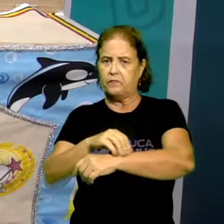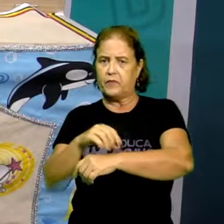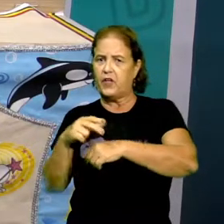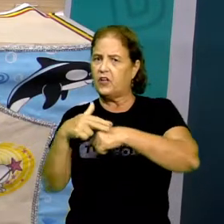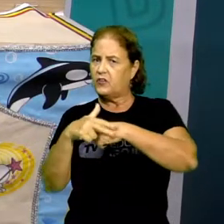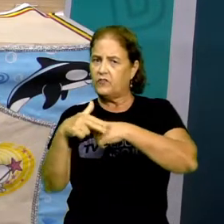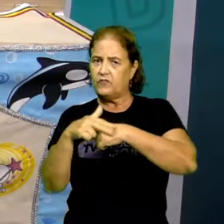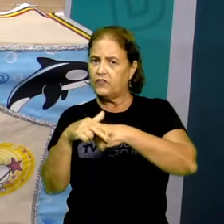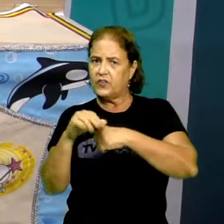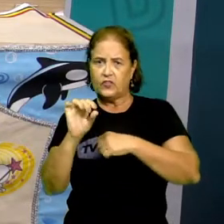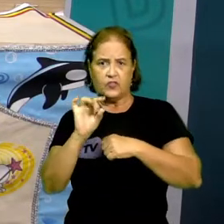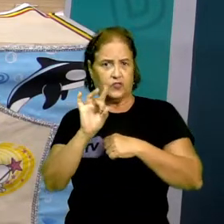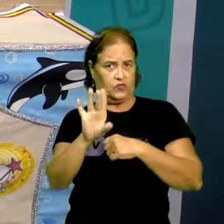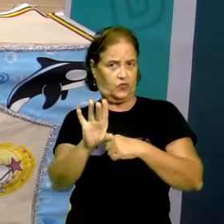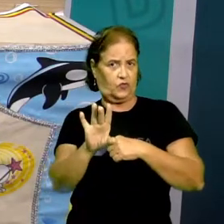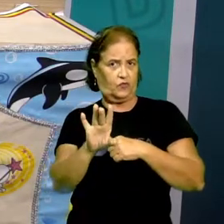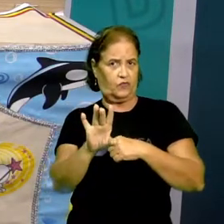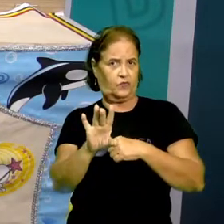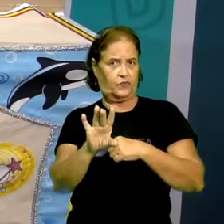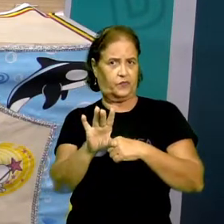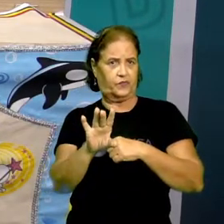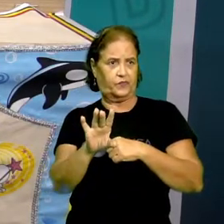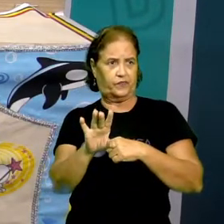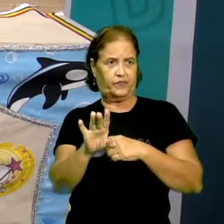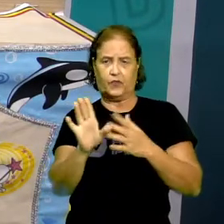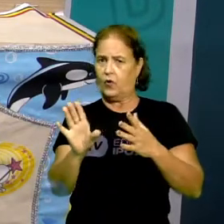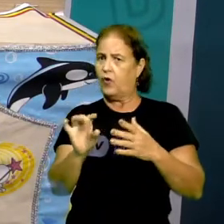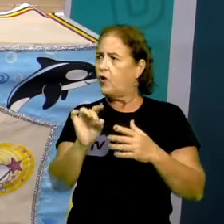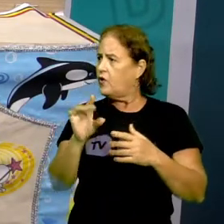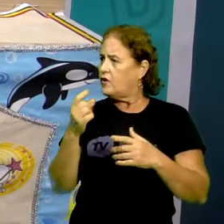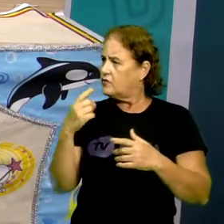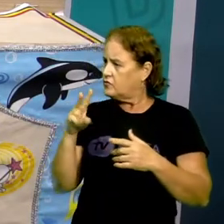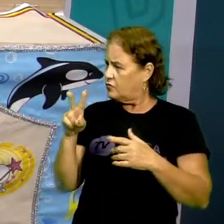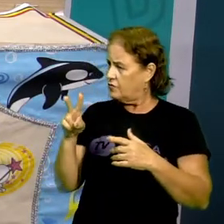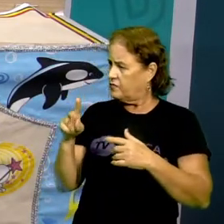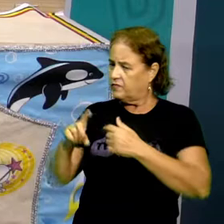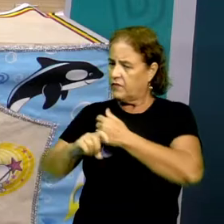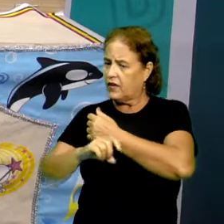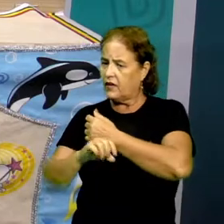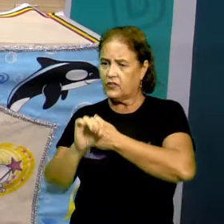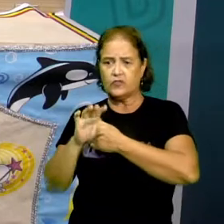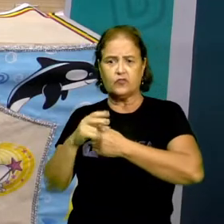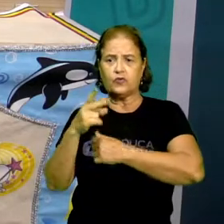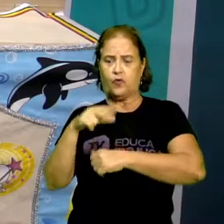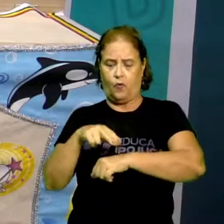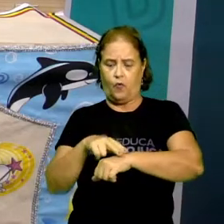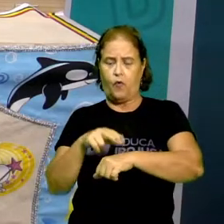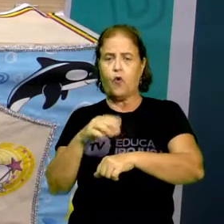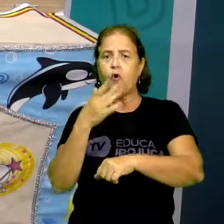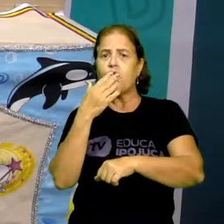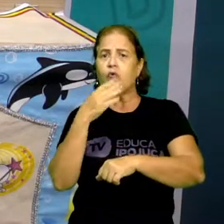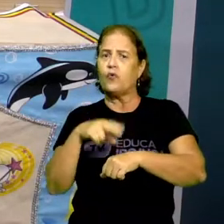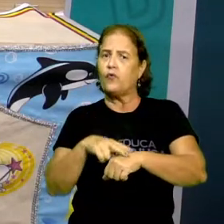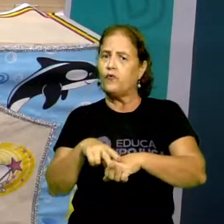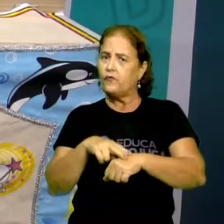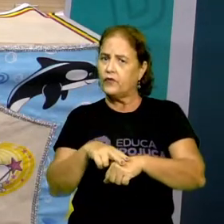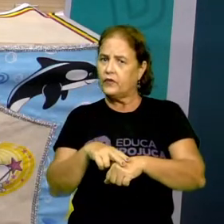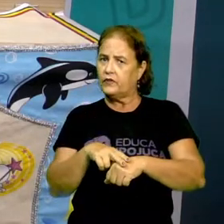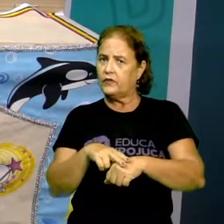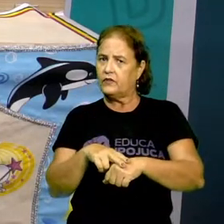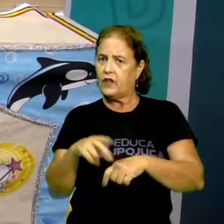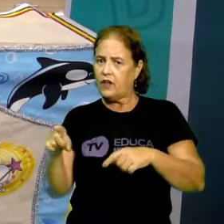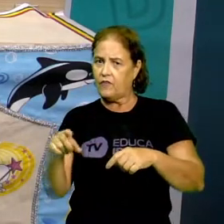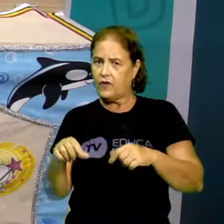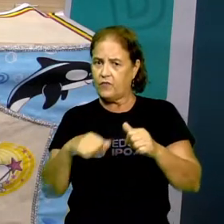único tom. É? Isso! Olha, toda de um tom só, o verde. É feito o Hulk. É, mas será que ela vai se transformar no Hulk,